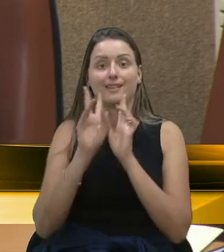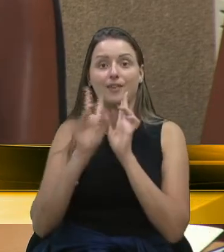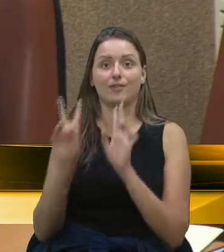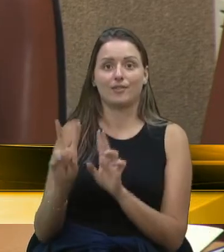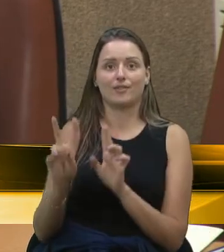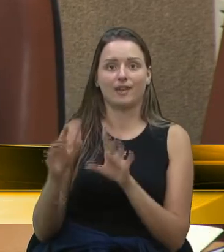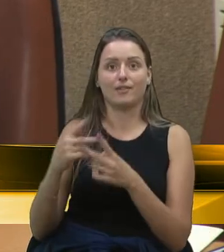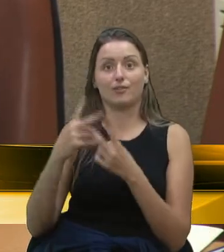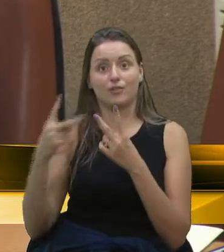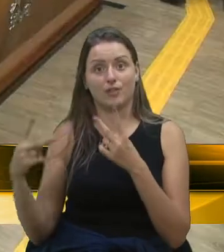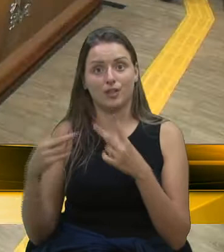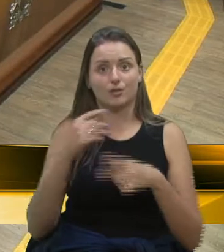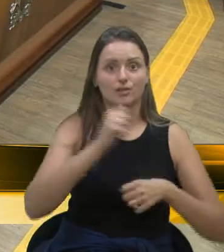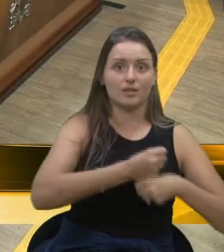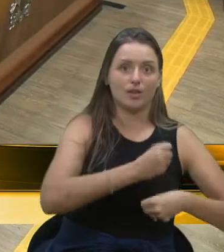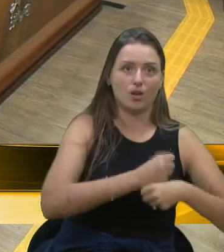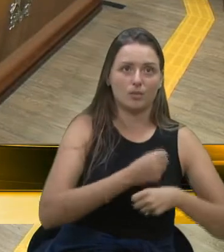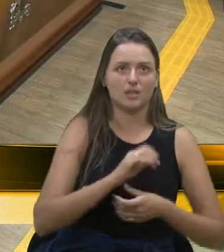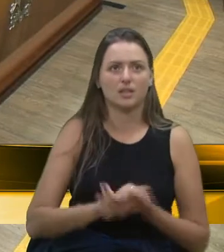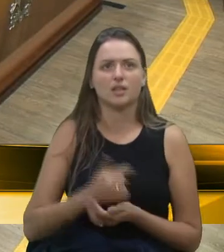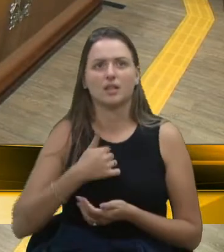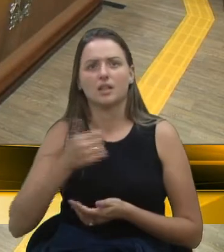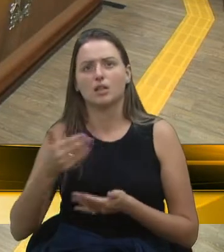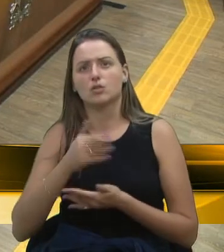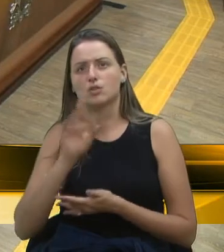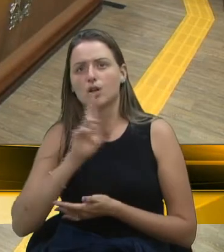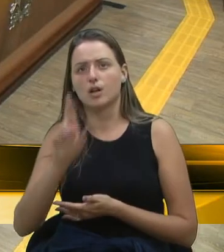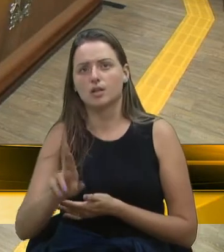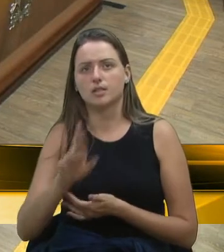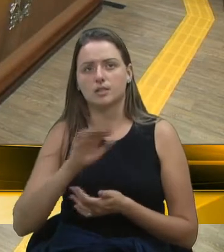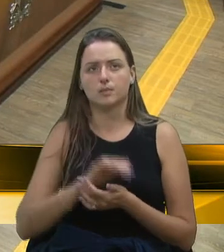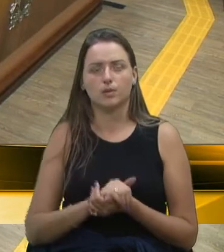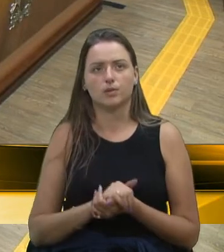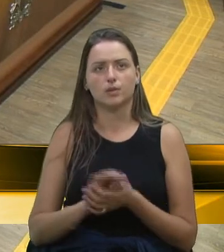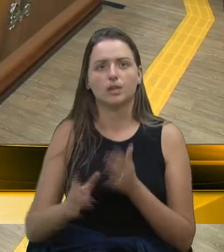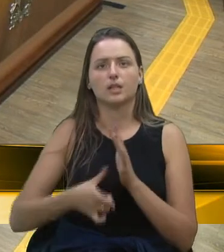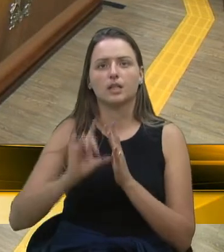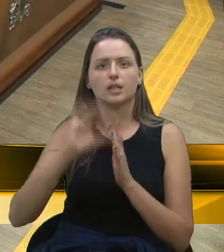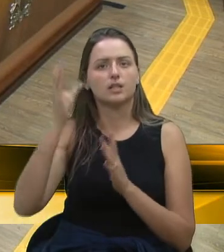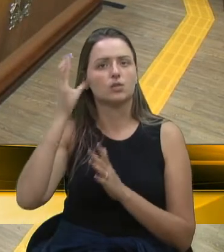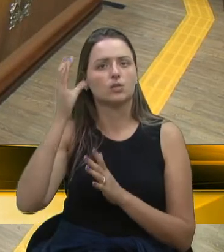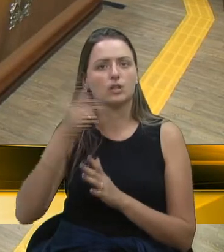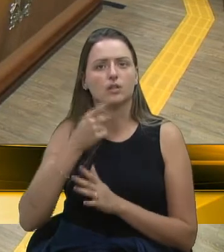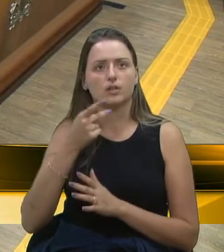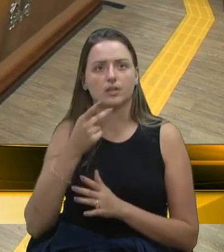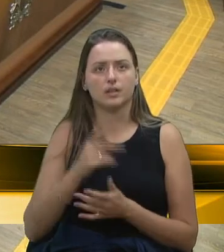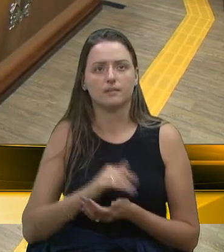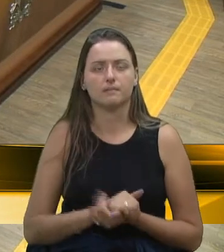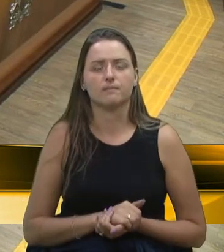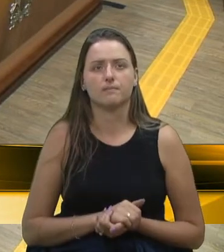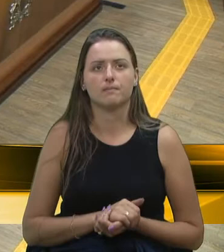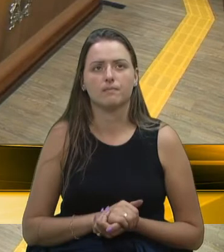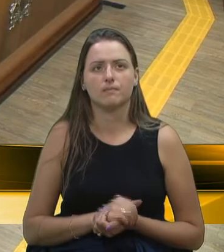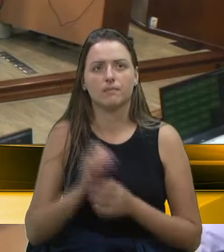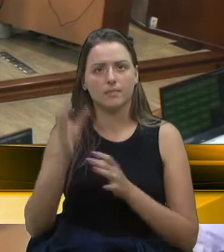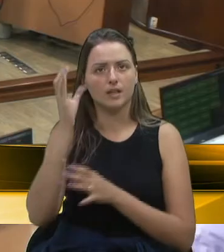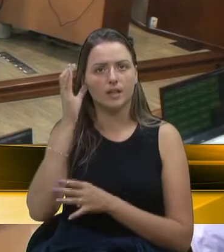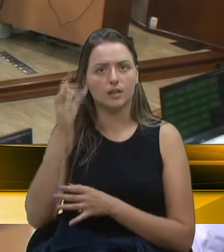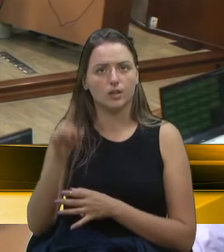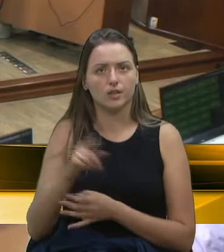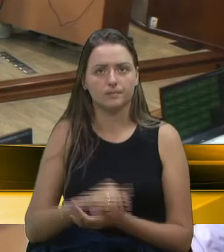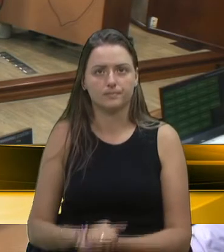pela palavra, colega. Já respondo, vereador. Vou conceder ao vereador Cadori e em seguida sigo a minha explanação. Vereador Cadori, a parte